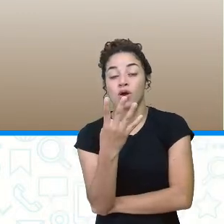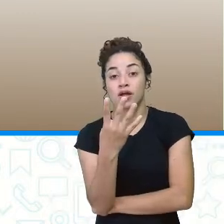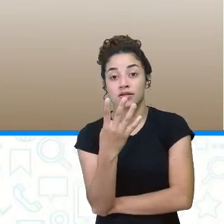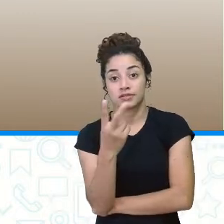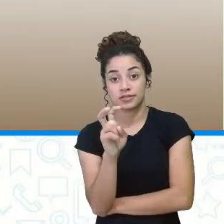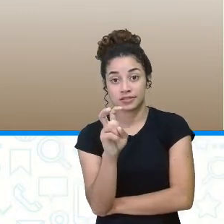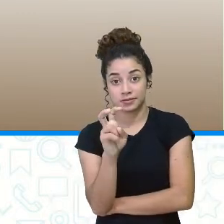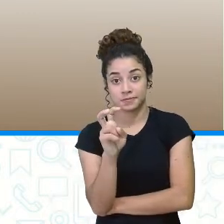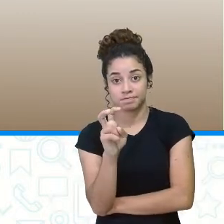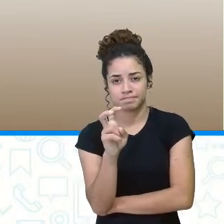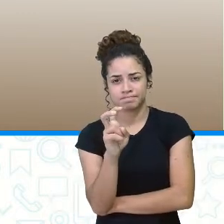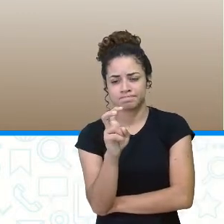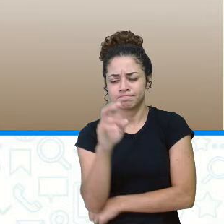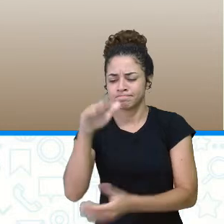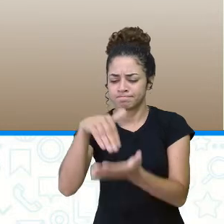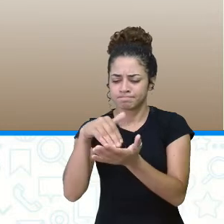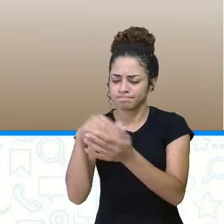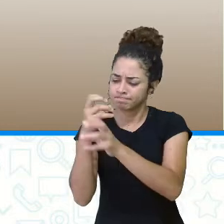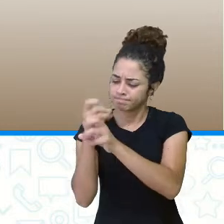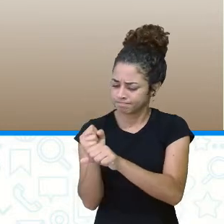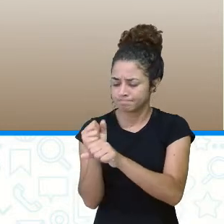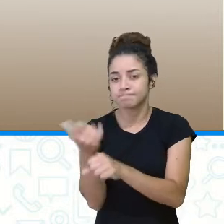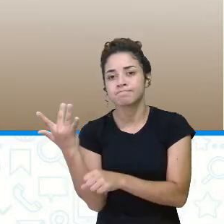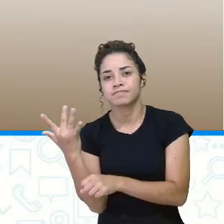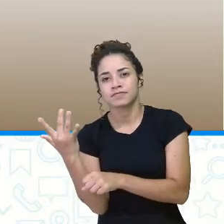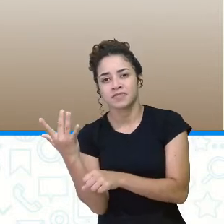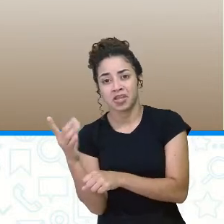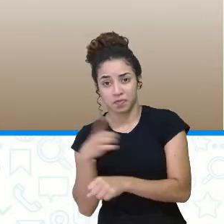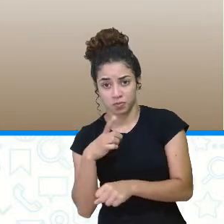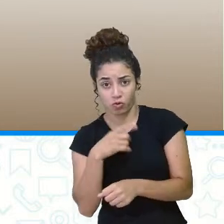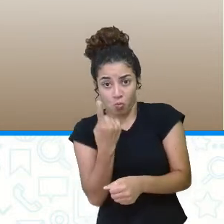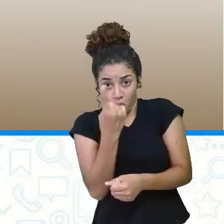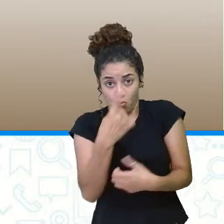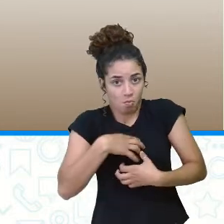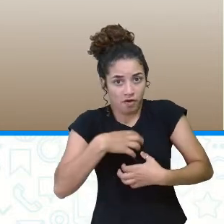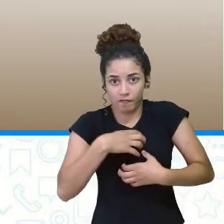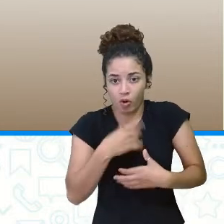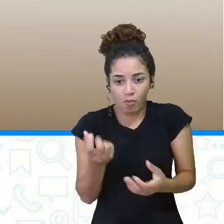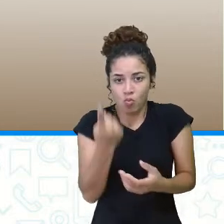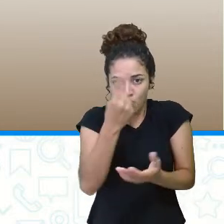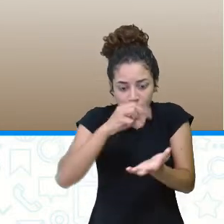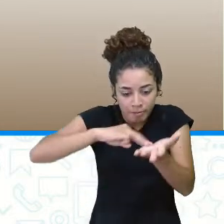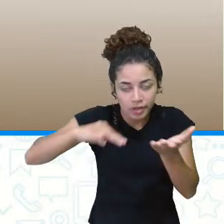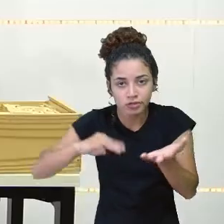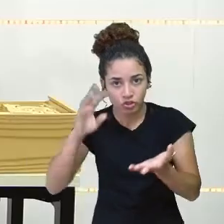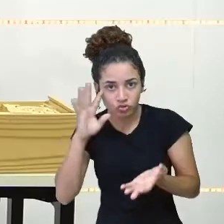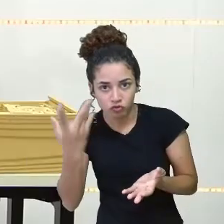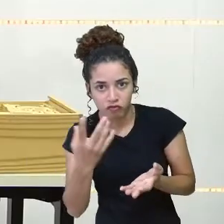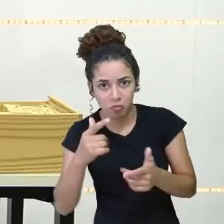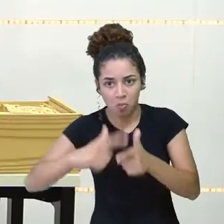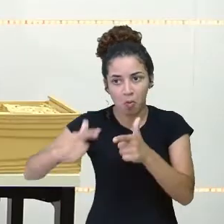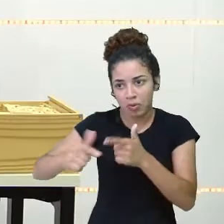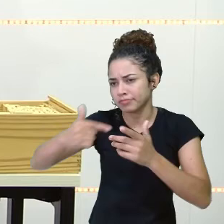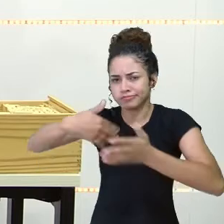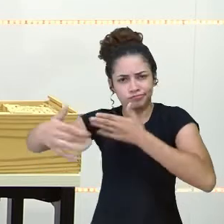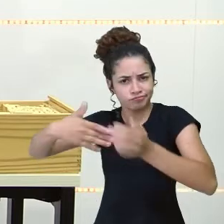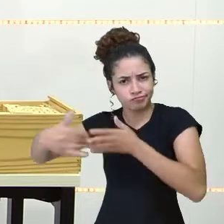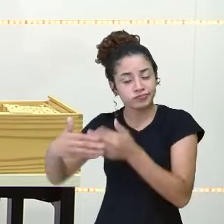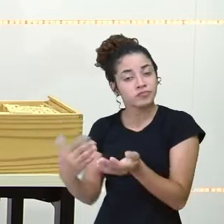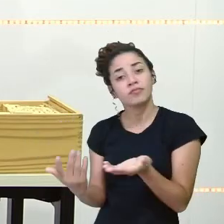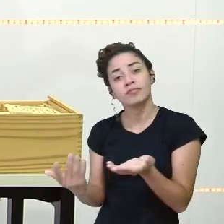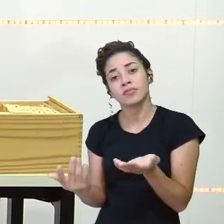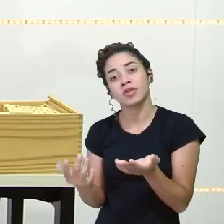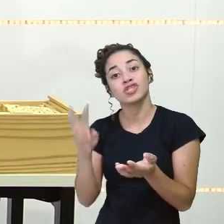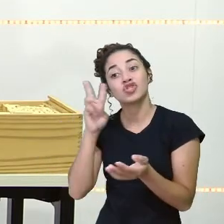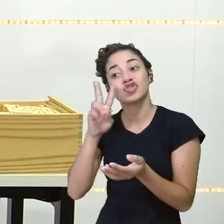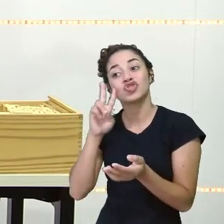fiquei? A gente não só tem um único jeito de resolver as coisas, os problemas na vida, né? Historinhas